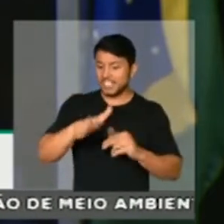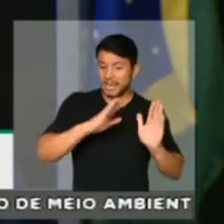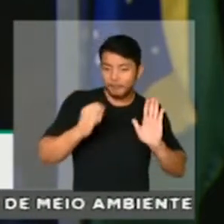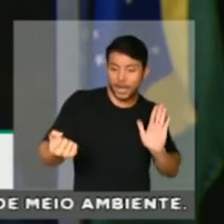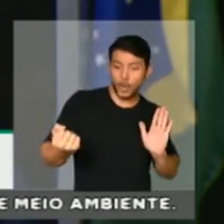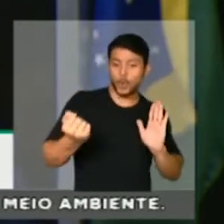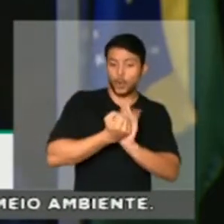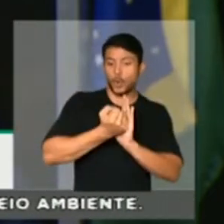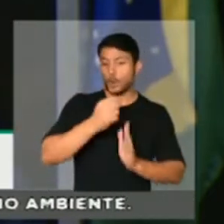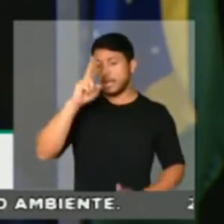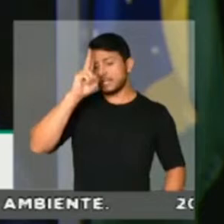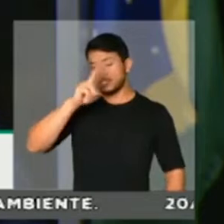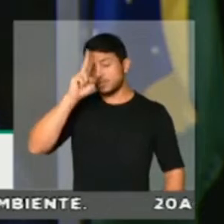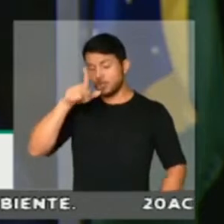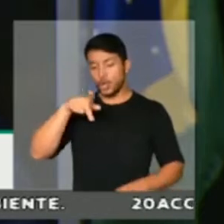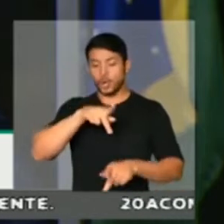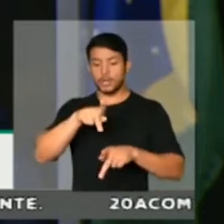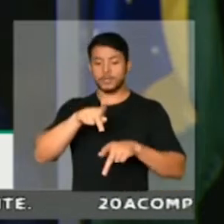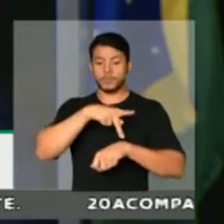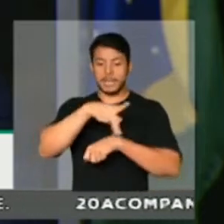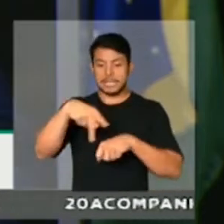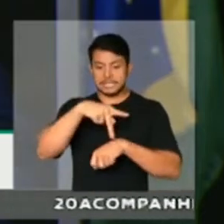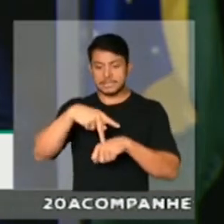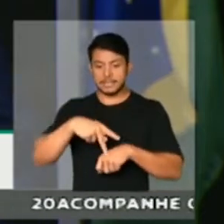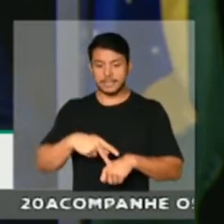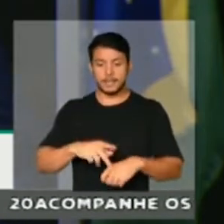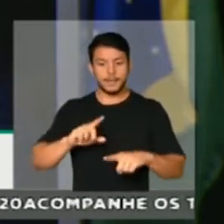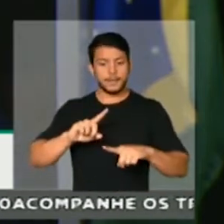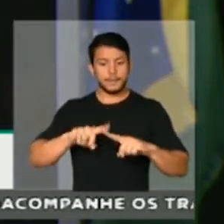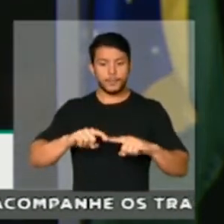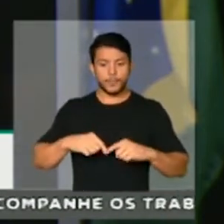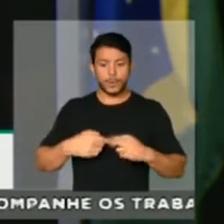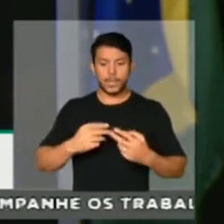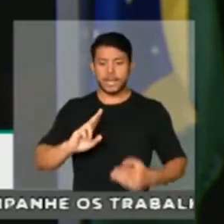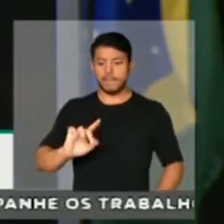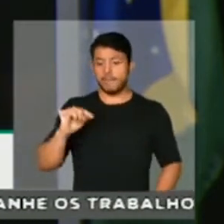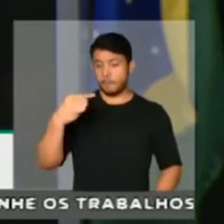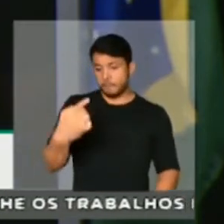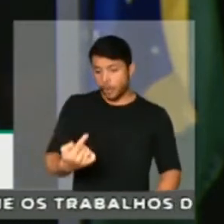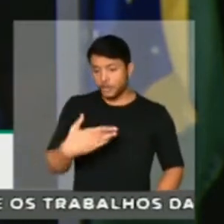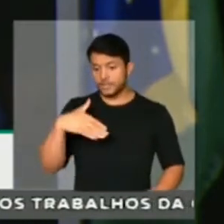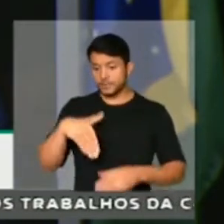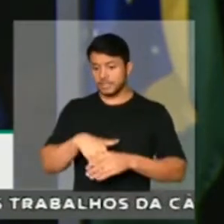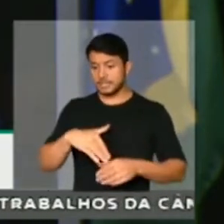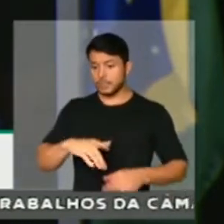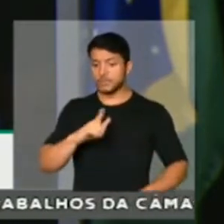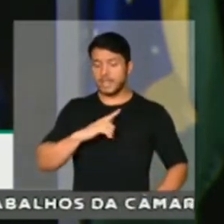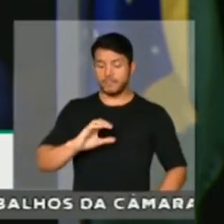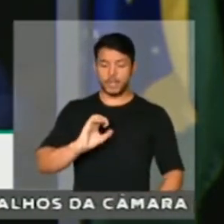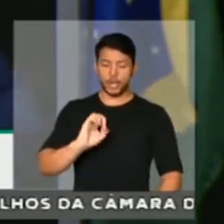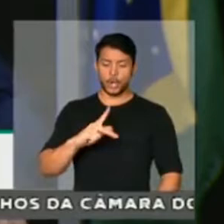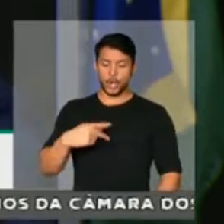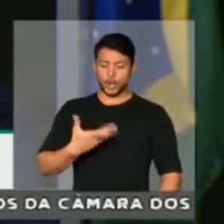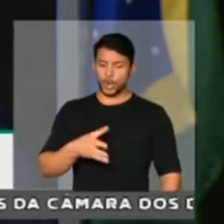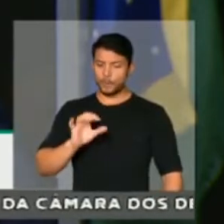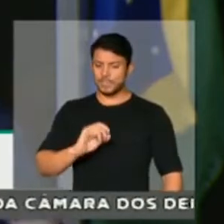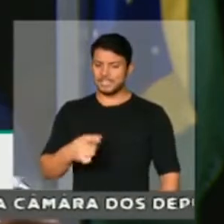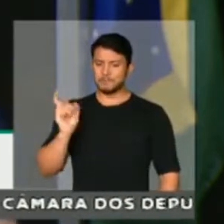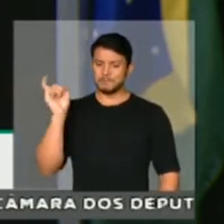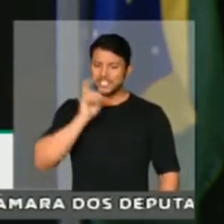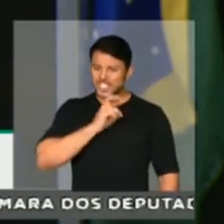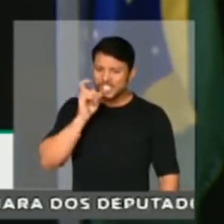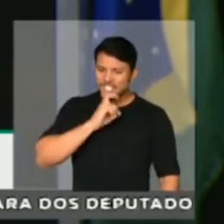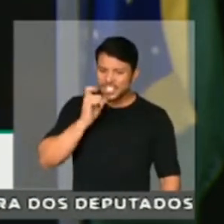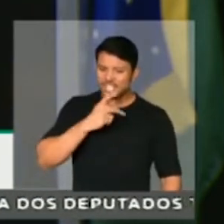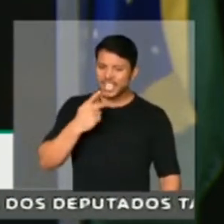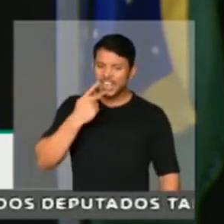do país essa manifestação, porque logo após uma eleição, como a oposição mentirosa, falaciosa, que fala